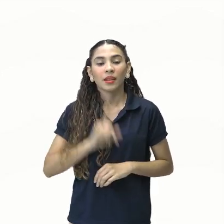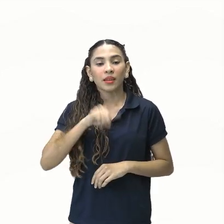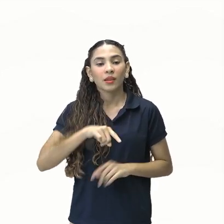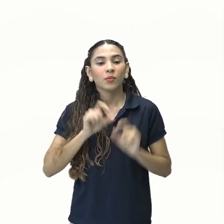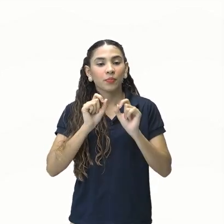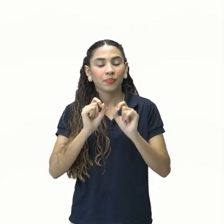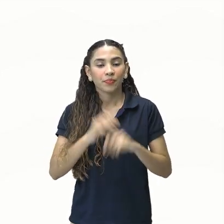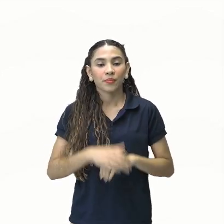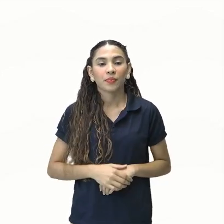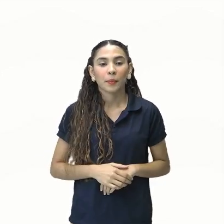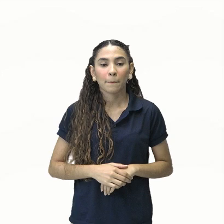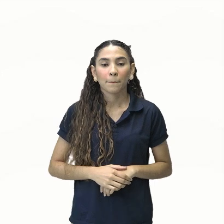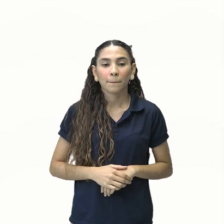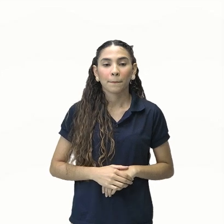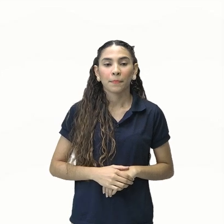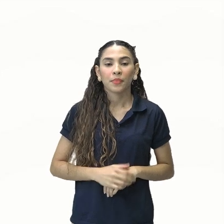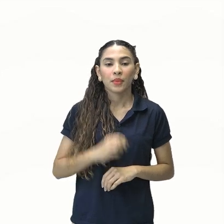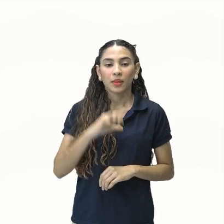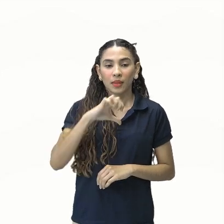ser